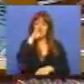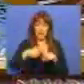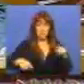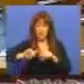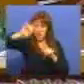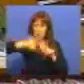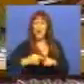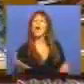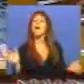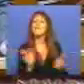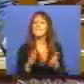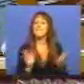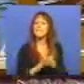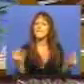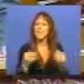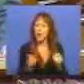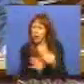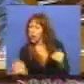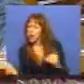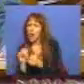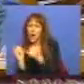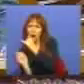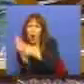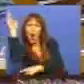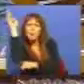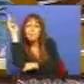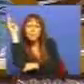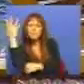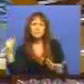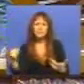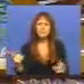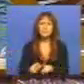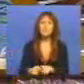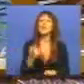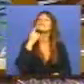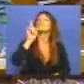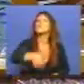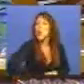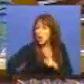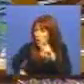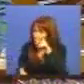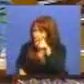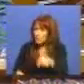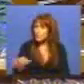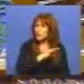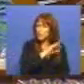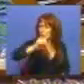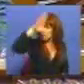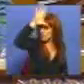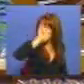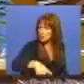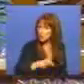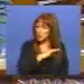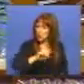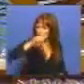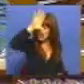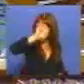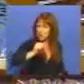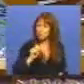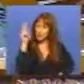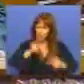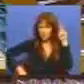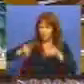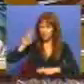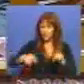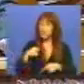do ano se comprovar o desvio inflacionário? Repito, Senhor Primeiro-Ministro e Senhor Ministro das